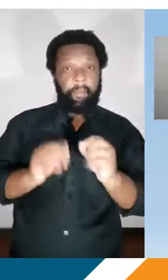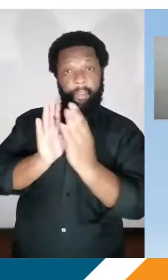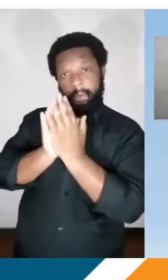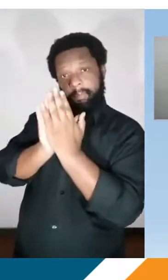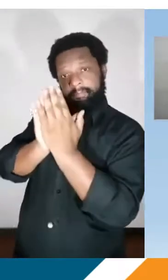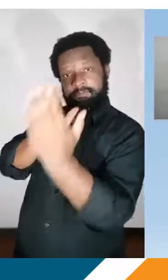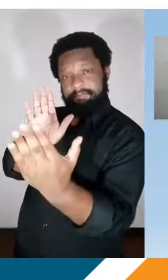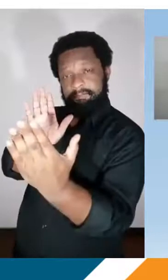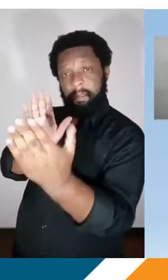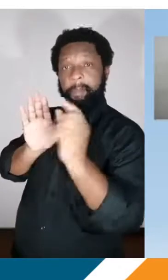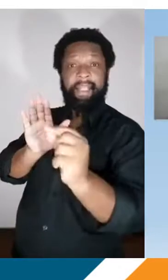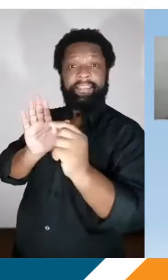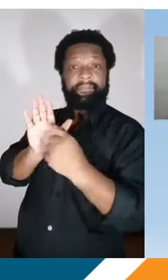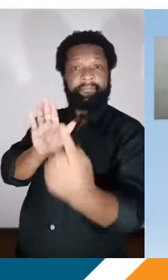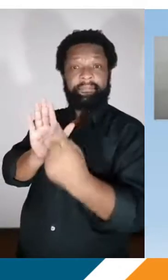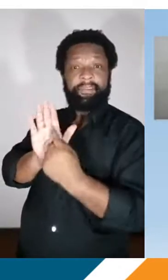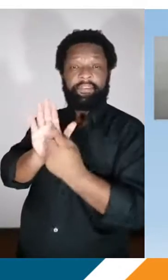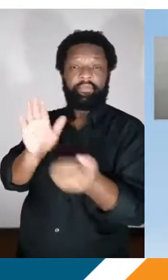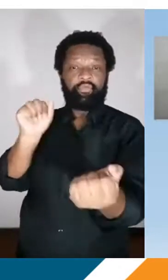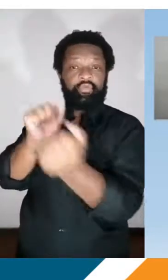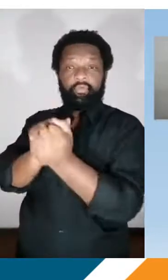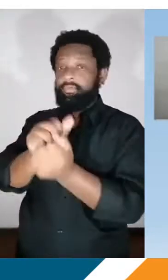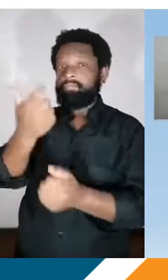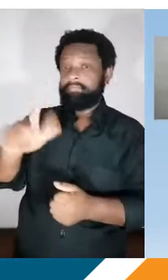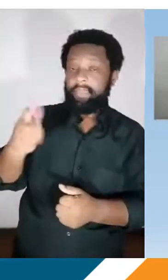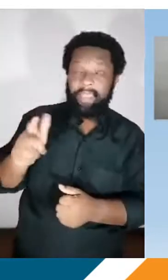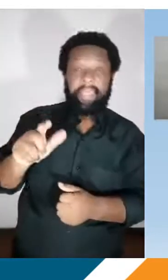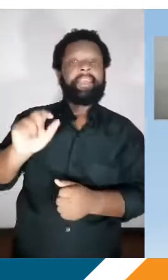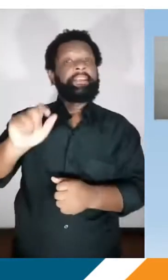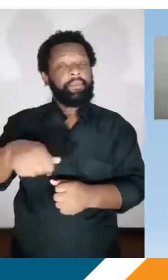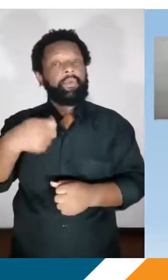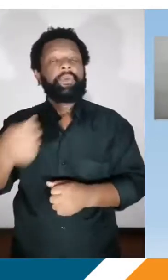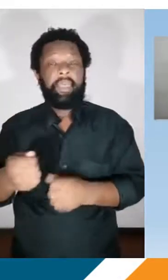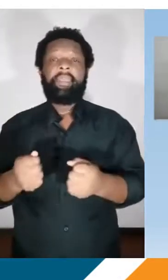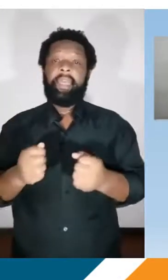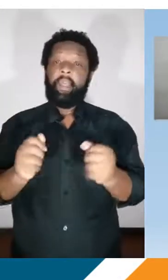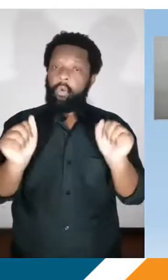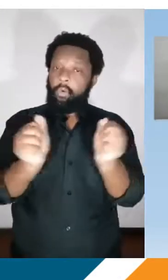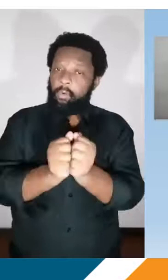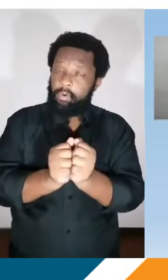imagem especular do outro, mas eles não são sobreponíveis. Isso caracteriza